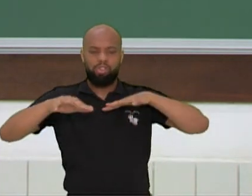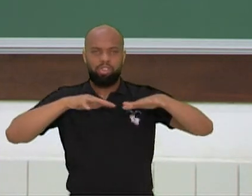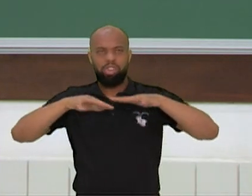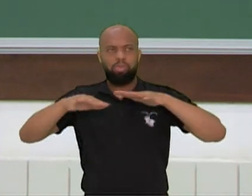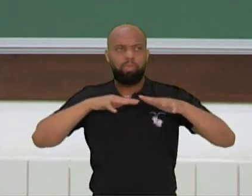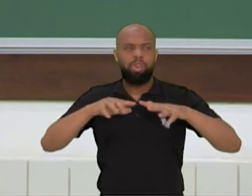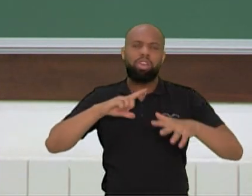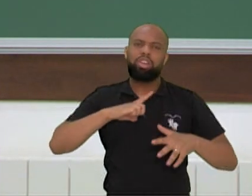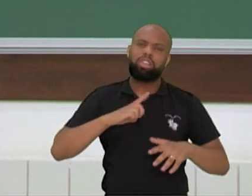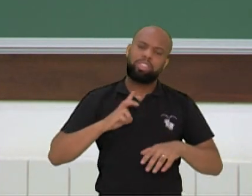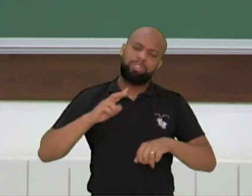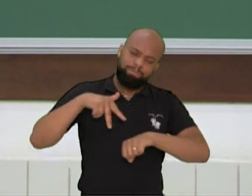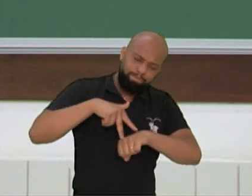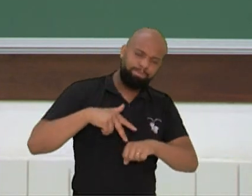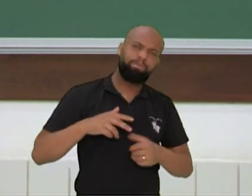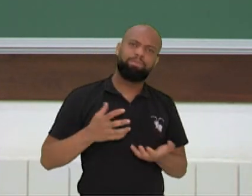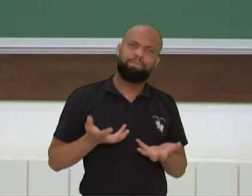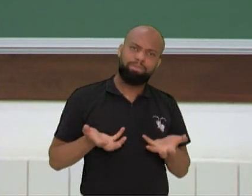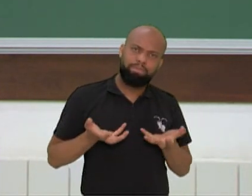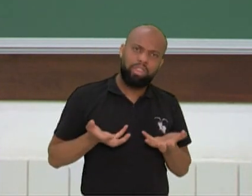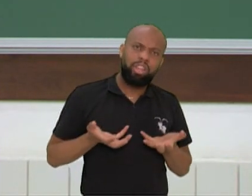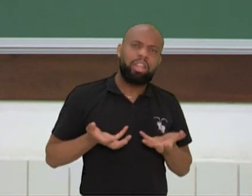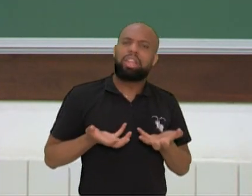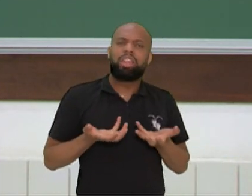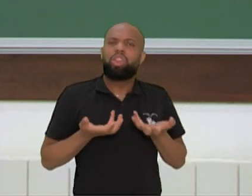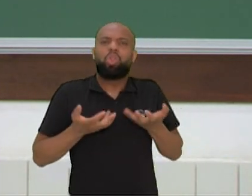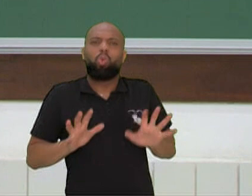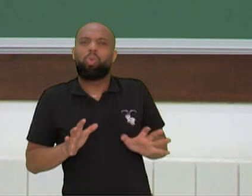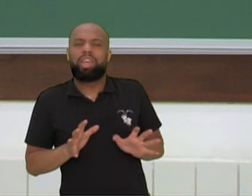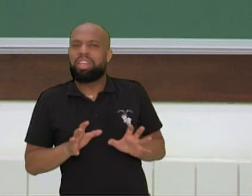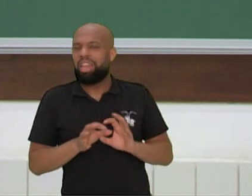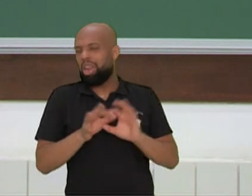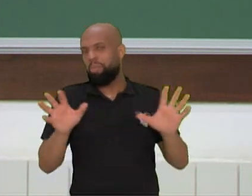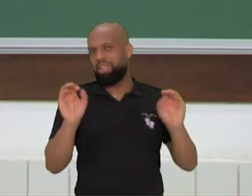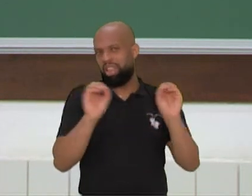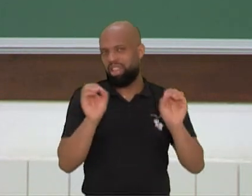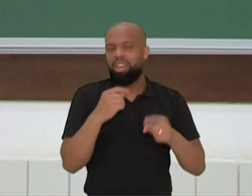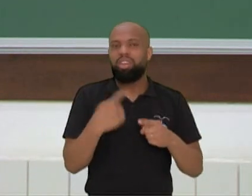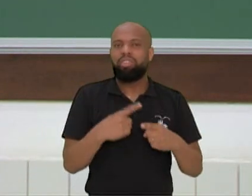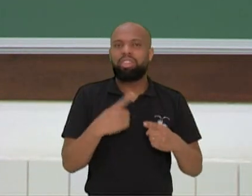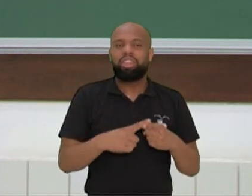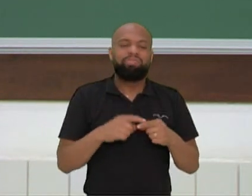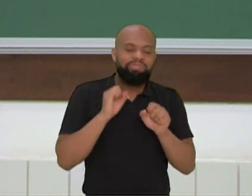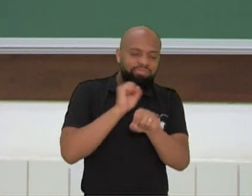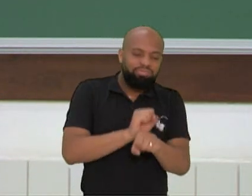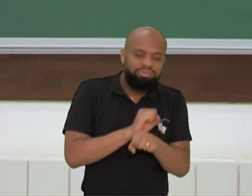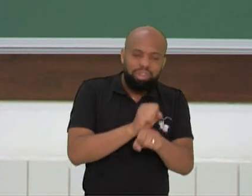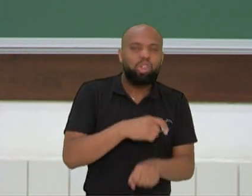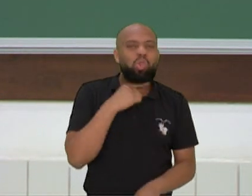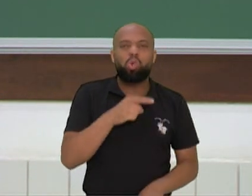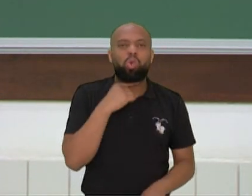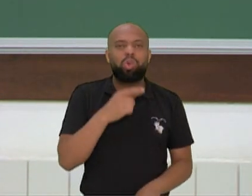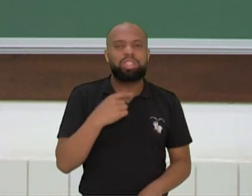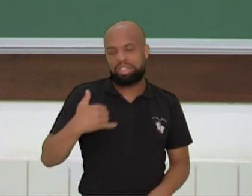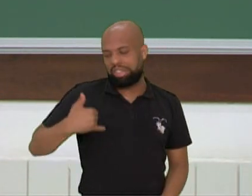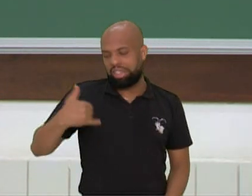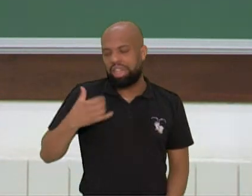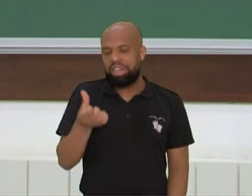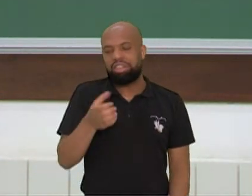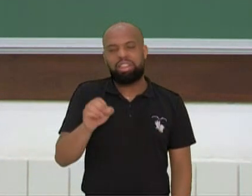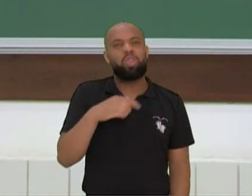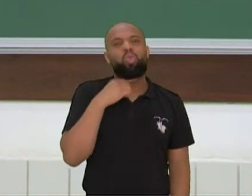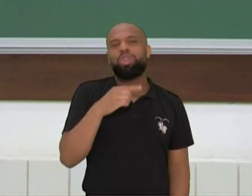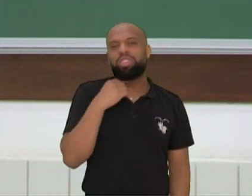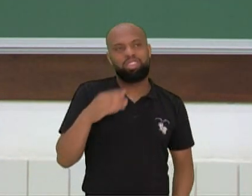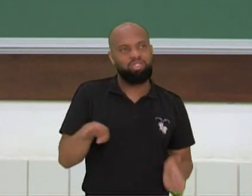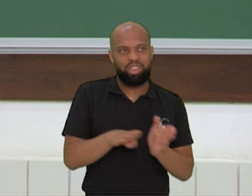cima. Na prática, então, essa lei acabava não libertando ninguém, porque simplesmente os escravos raramente conseguiam chegar a essa idade tão